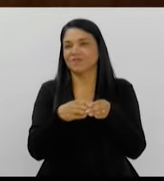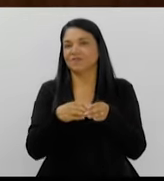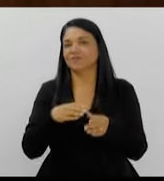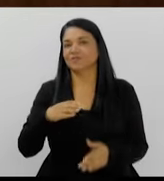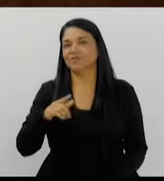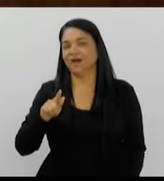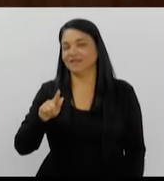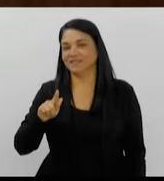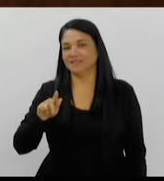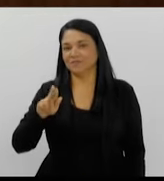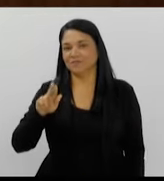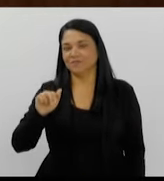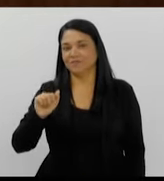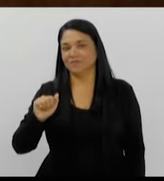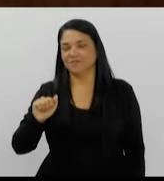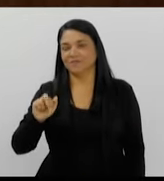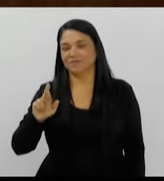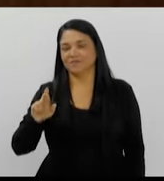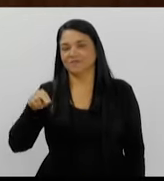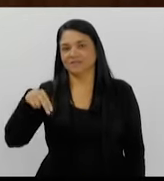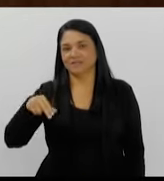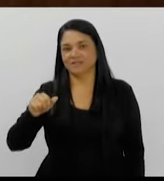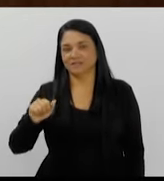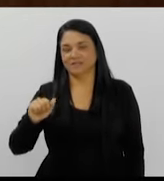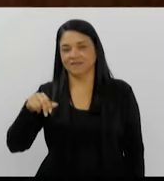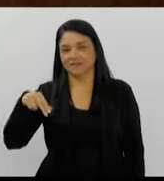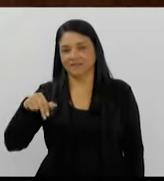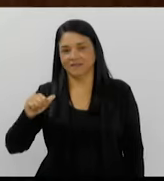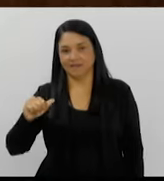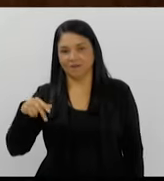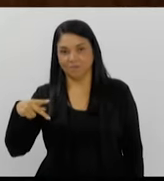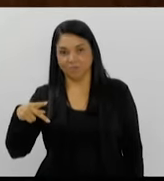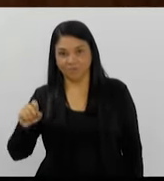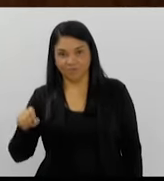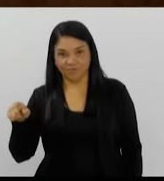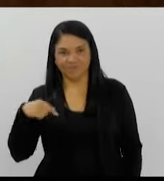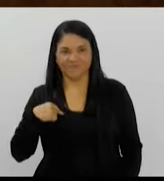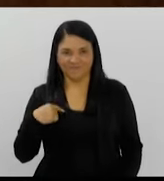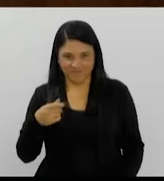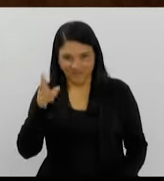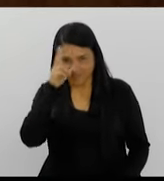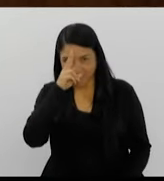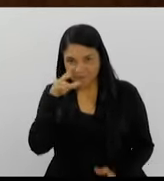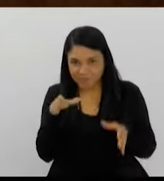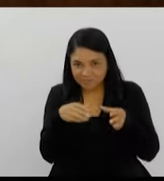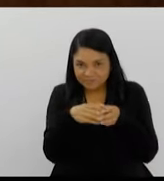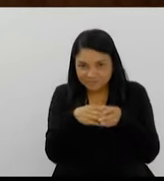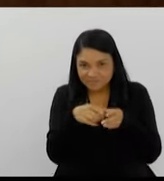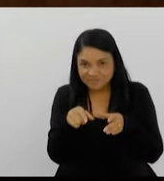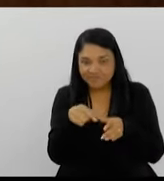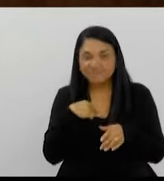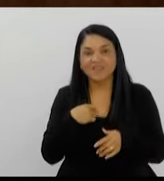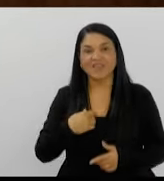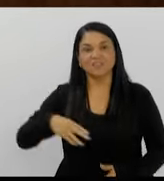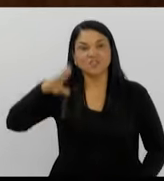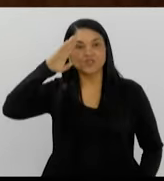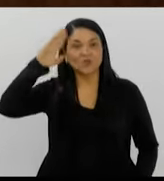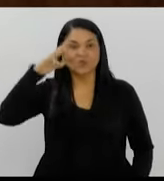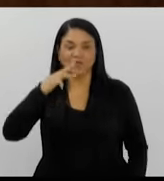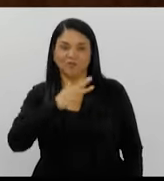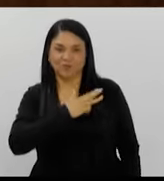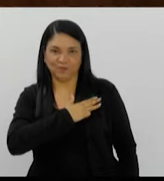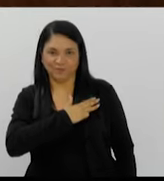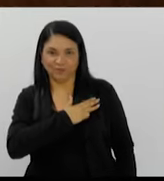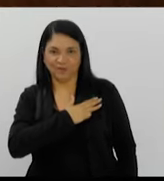guardanapos que se diz soldado do Lula e nós sabemos que o maior legado da esquerda